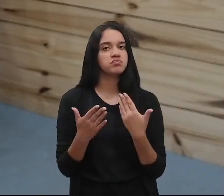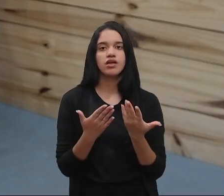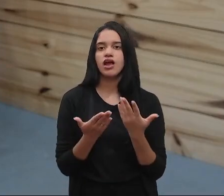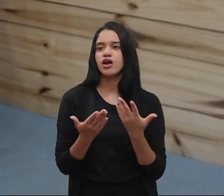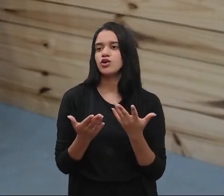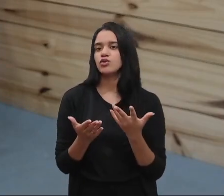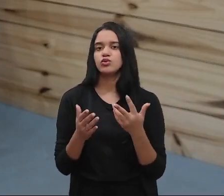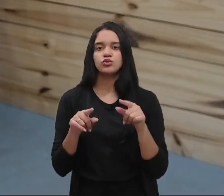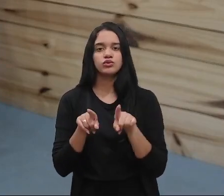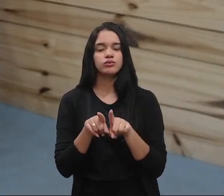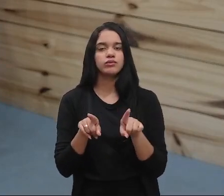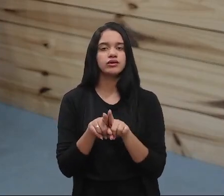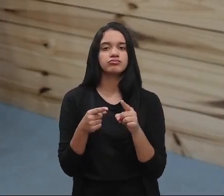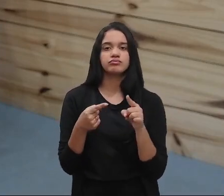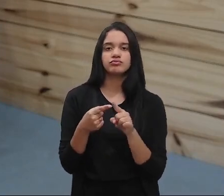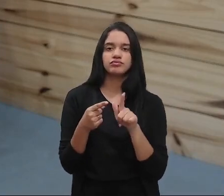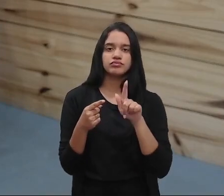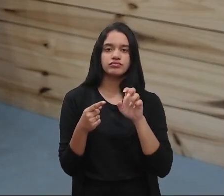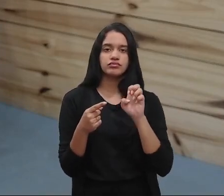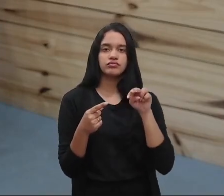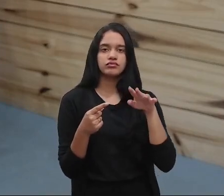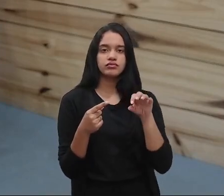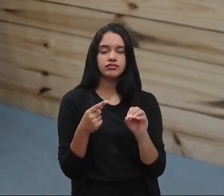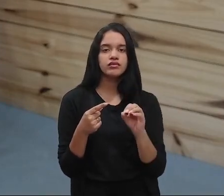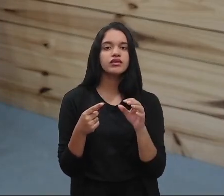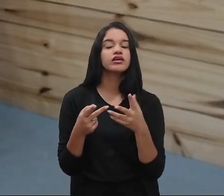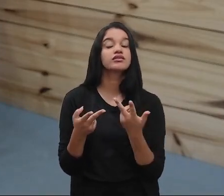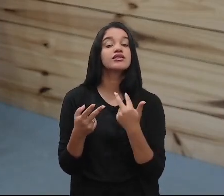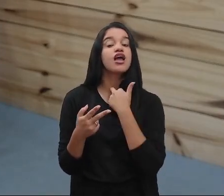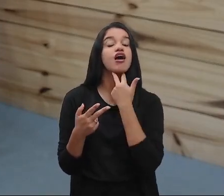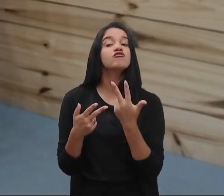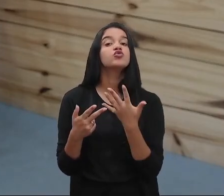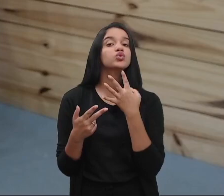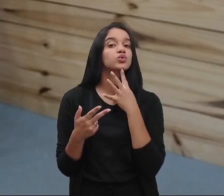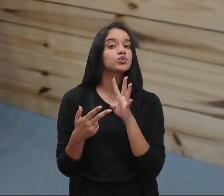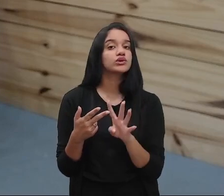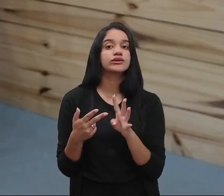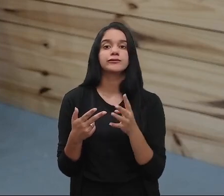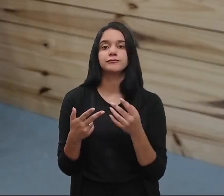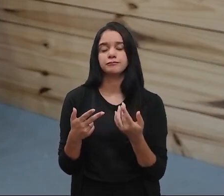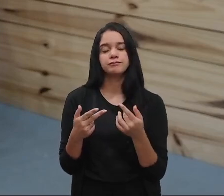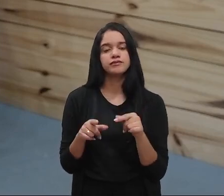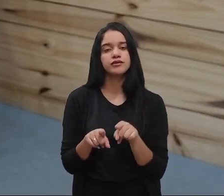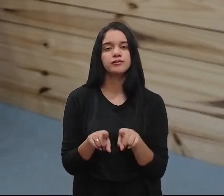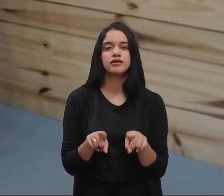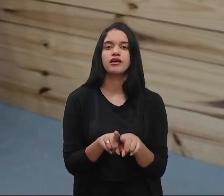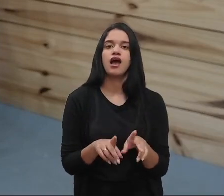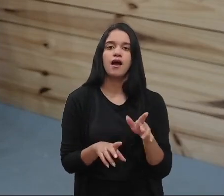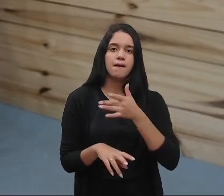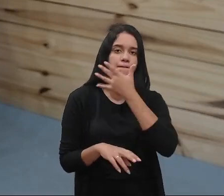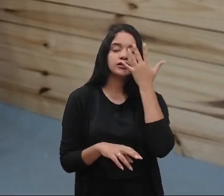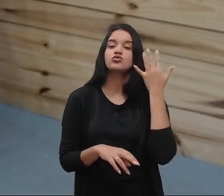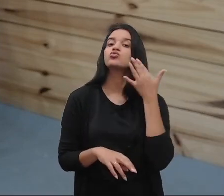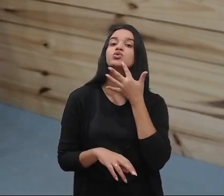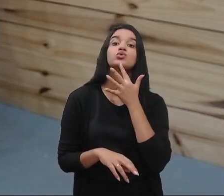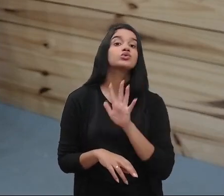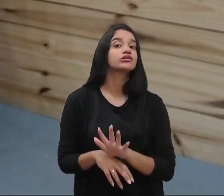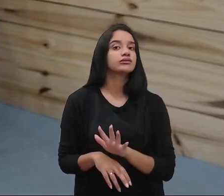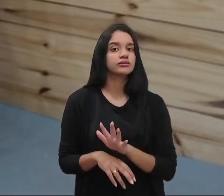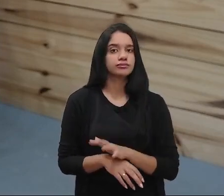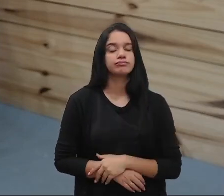o gênero, nem a voz conhecer. Aí a pessoa sendo entrevistada e a pessoa que entrevista não sabe.